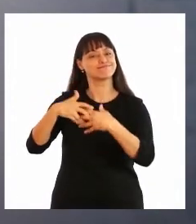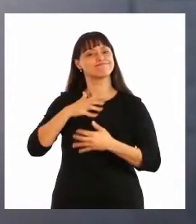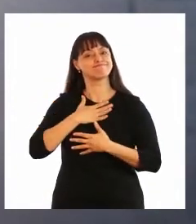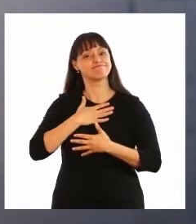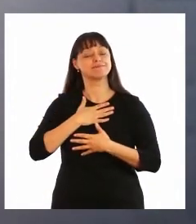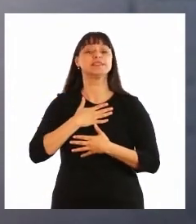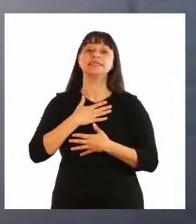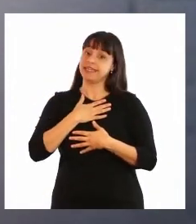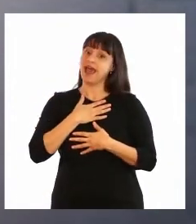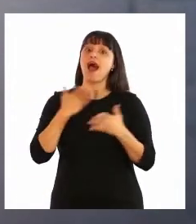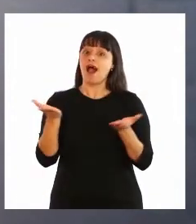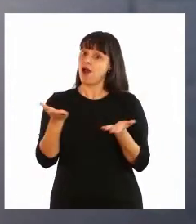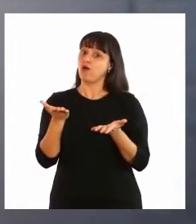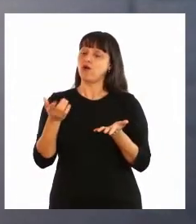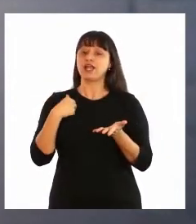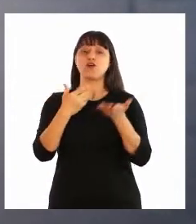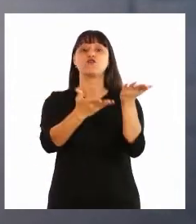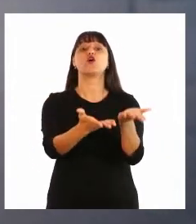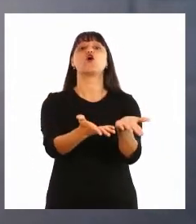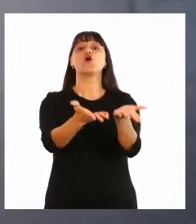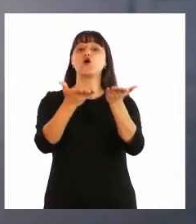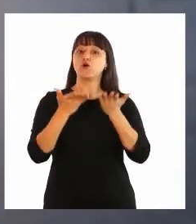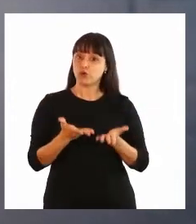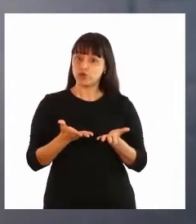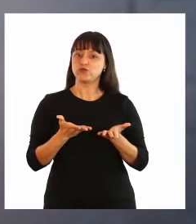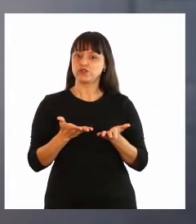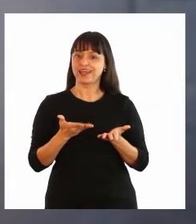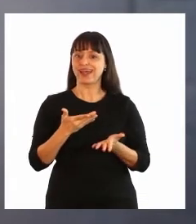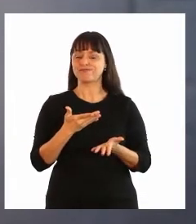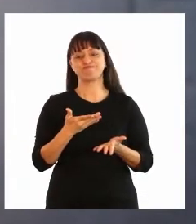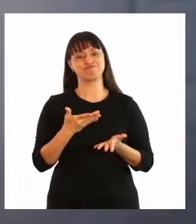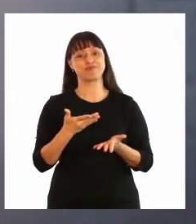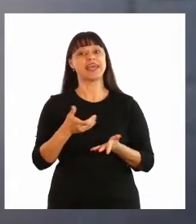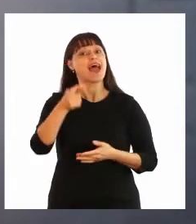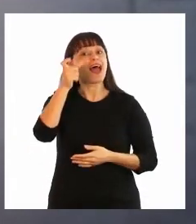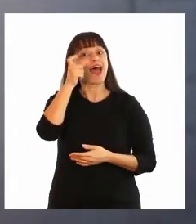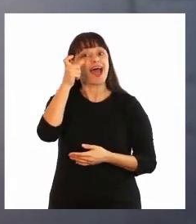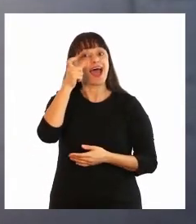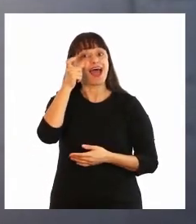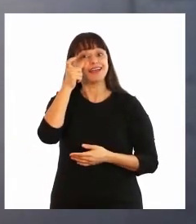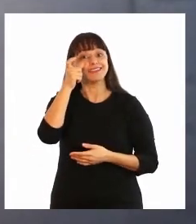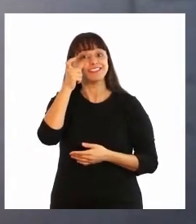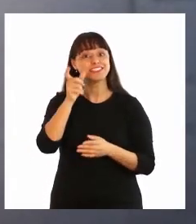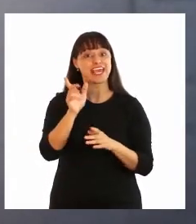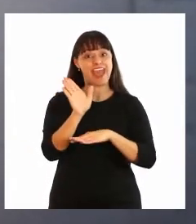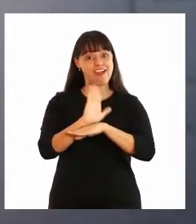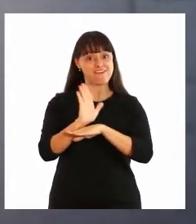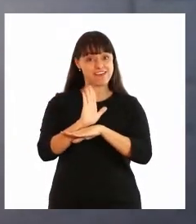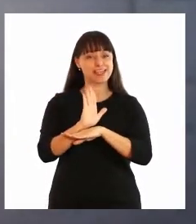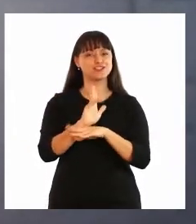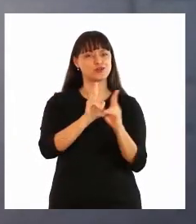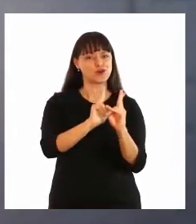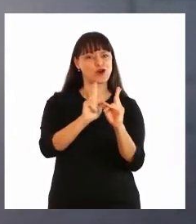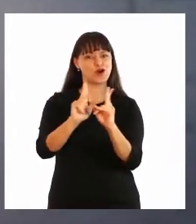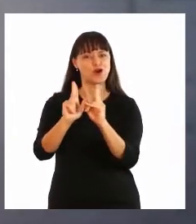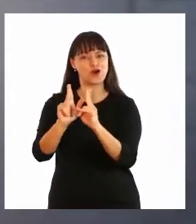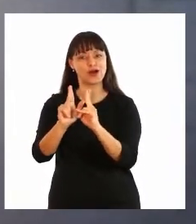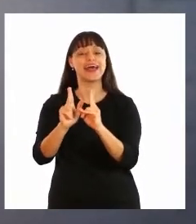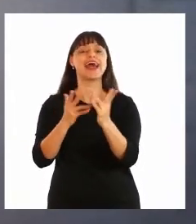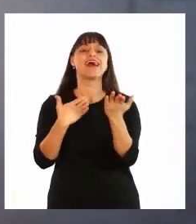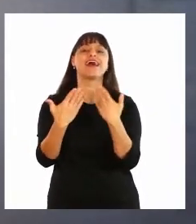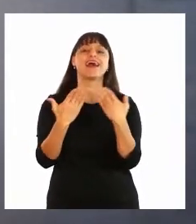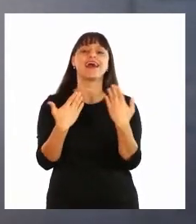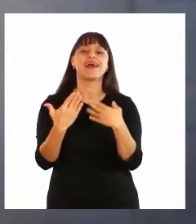para convidar agora todo mundo a assistir os trechos que a gente selecionou da conversa